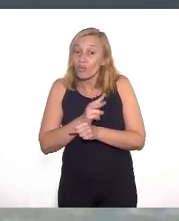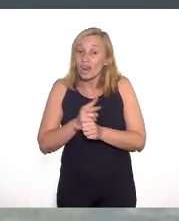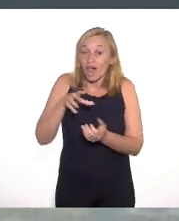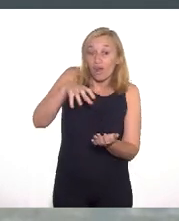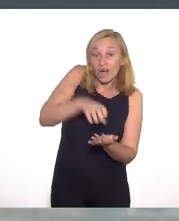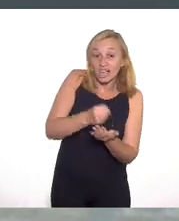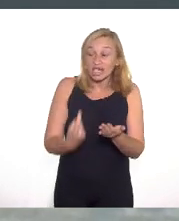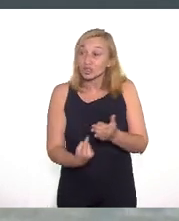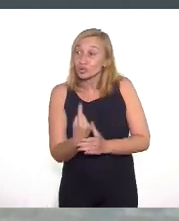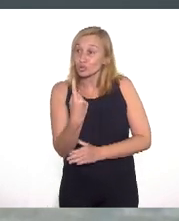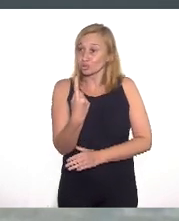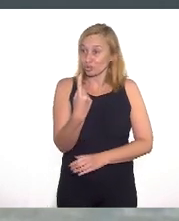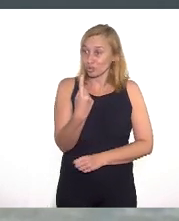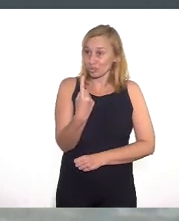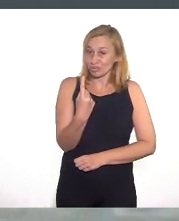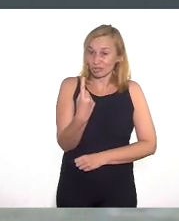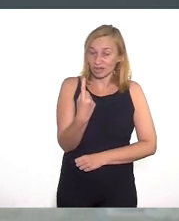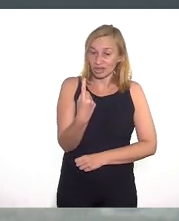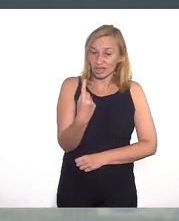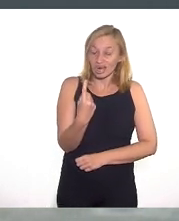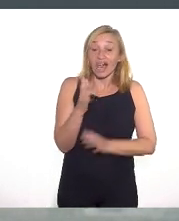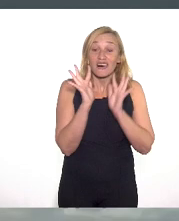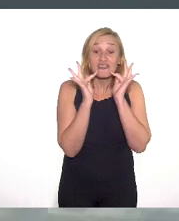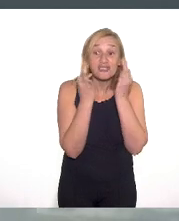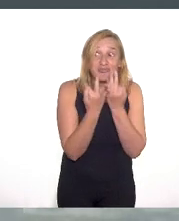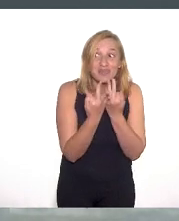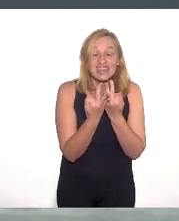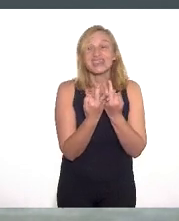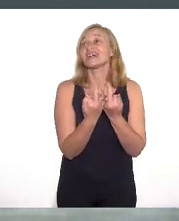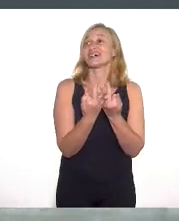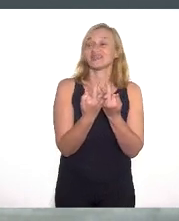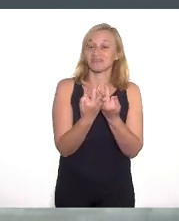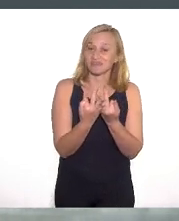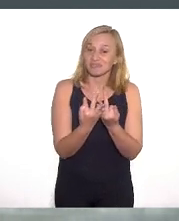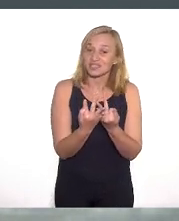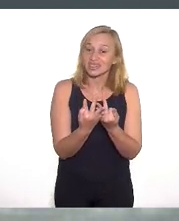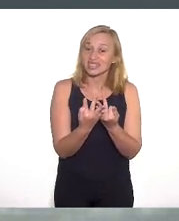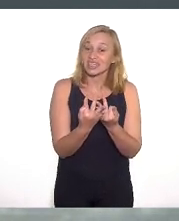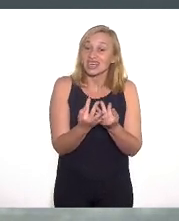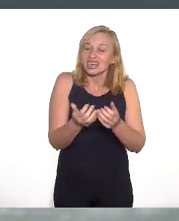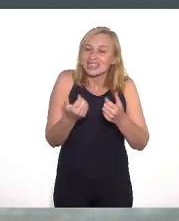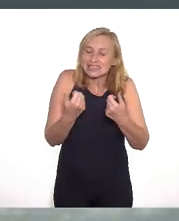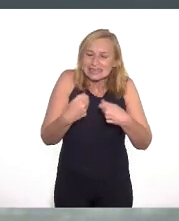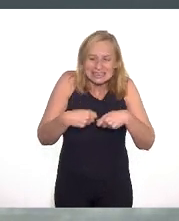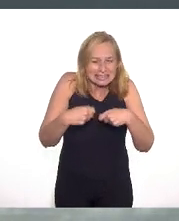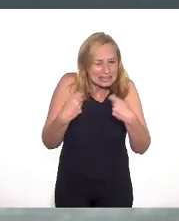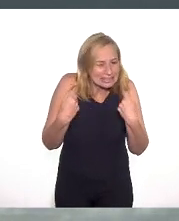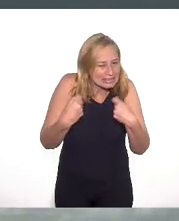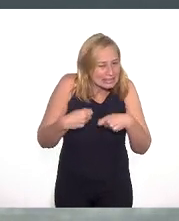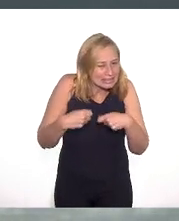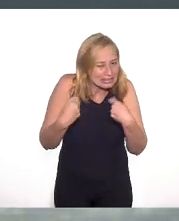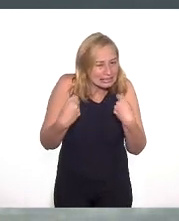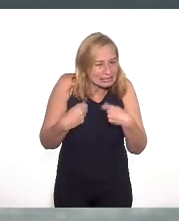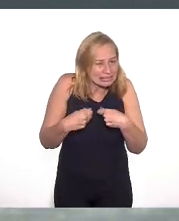cadastro único as famílias que estão com aquelas condicionantes